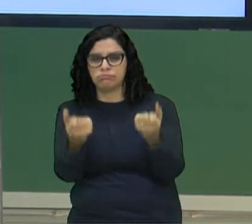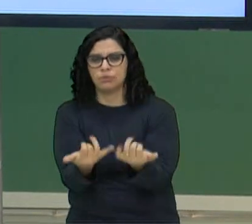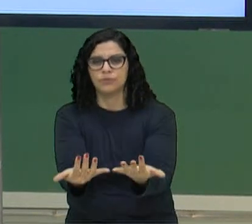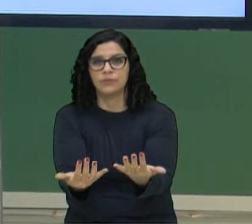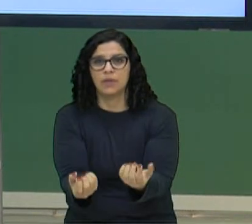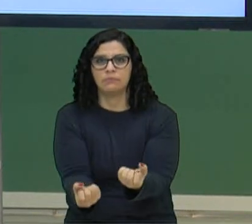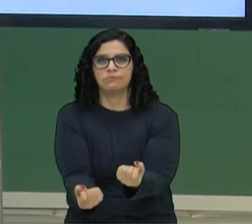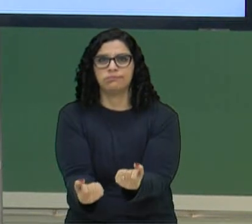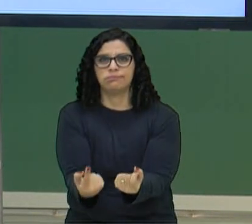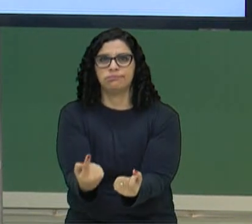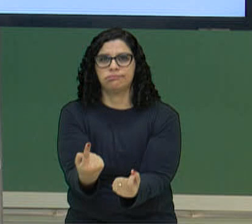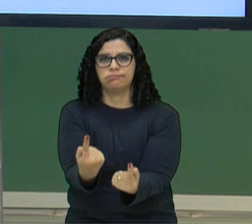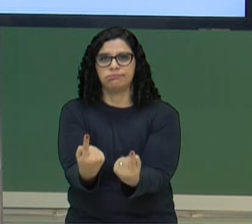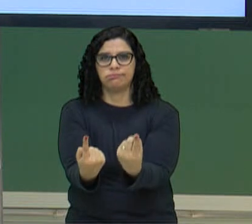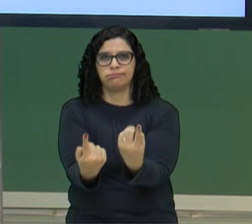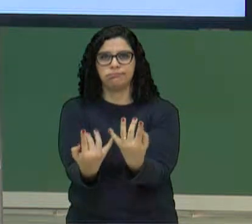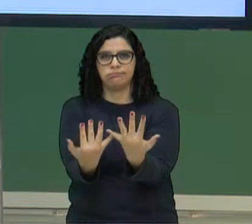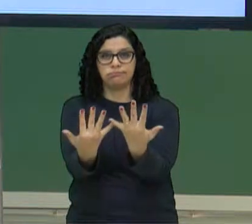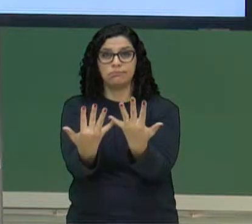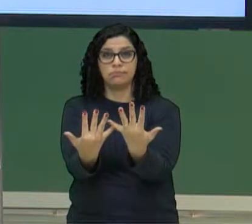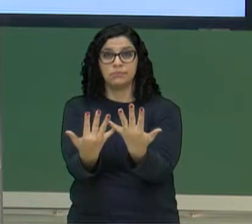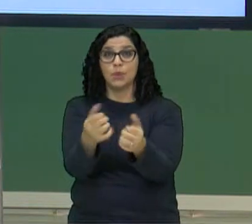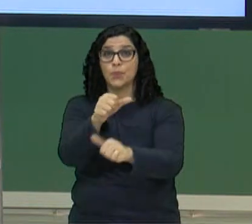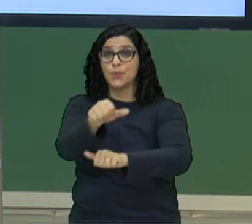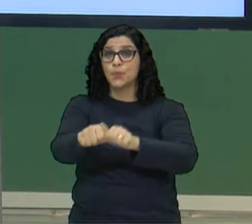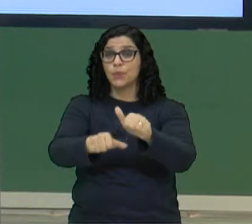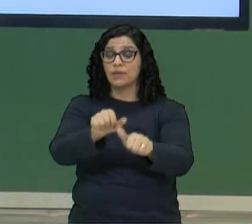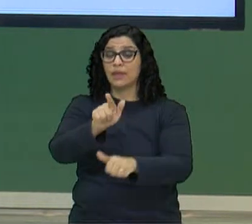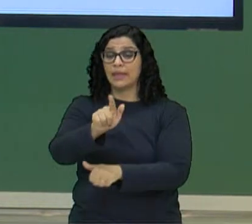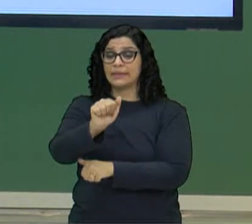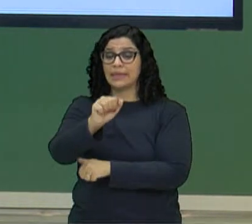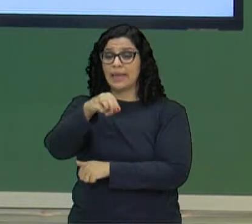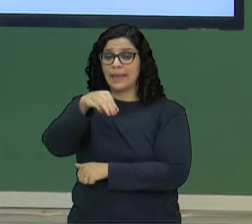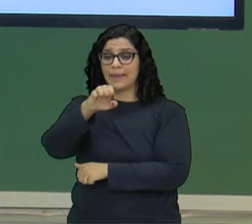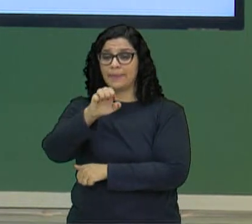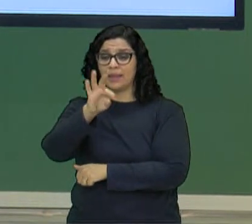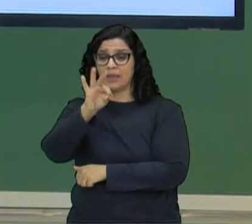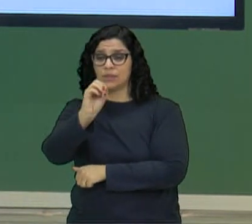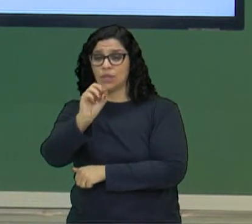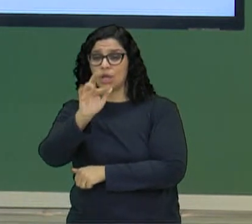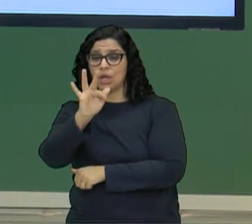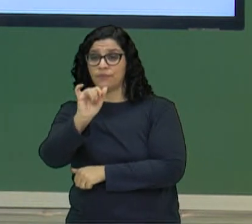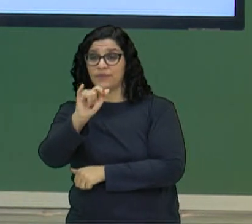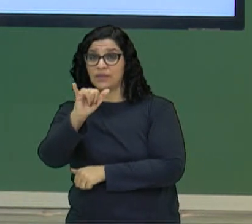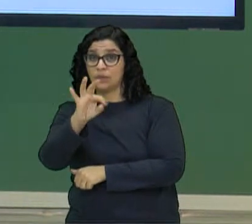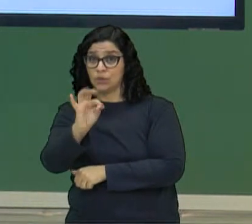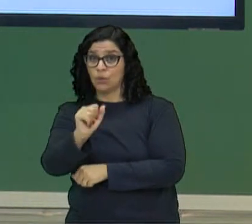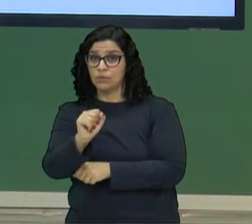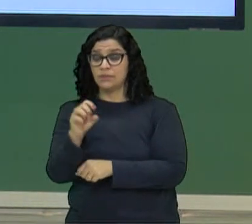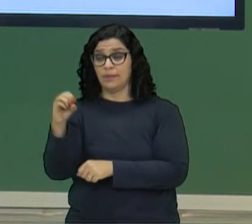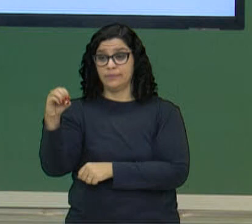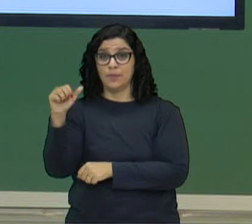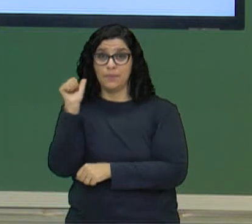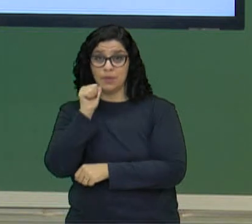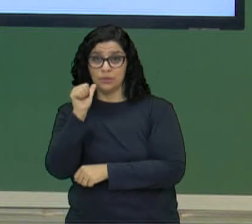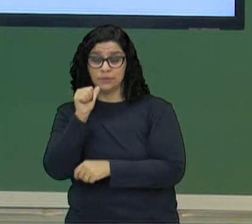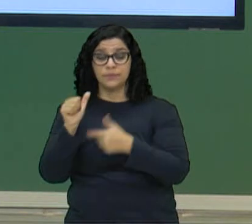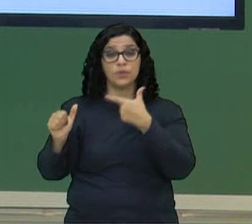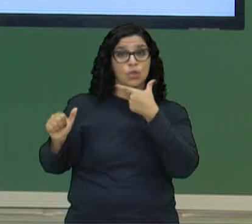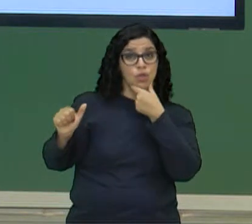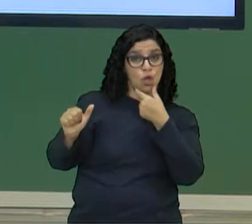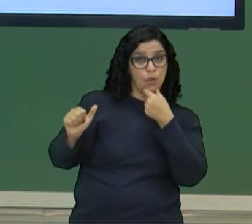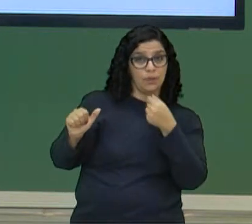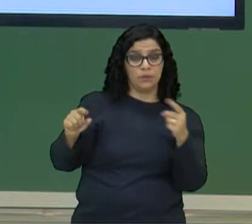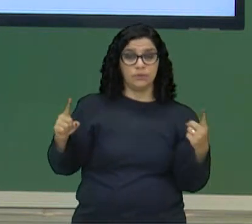germinam, formam o gametófito. O gametófito produz anterozoide e oosfera, masculino e feminino. O